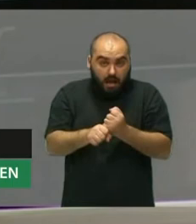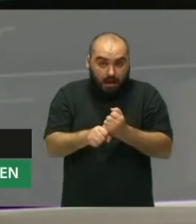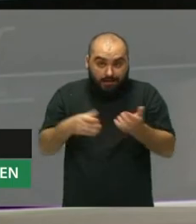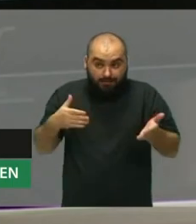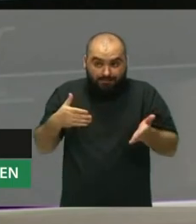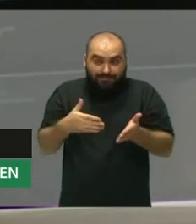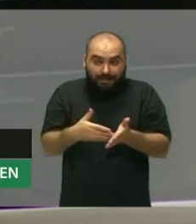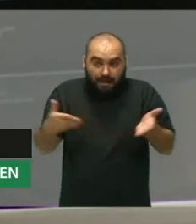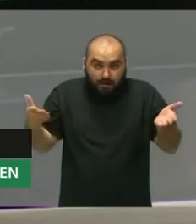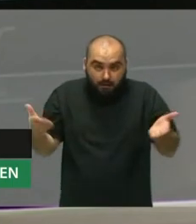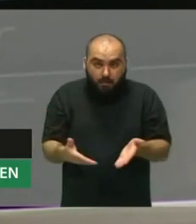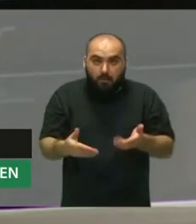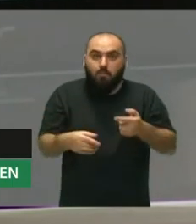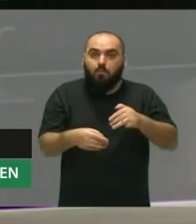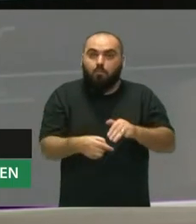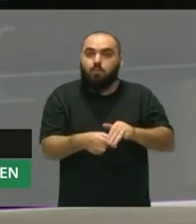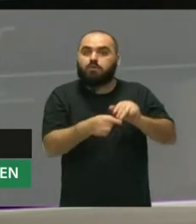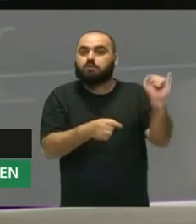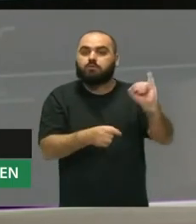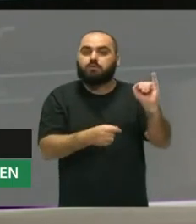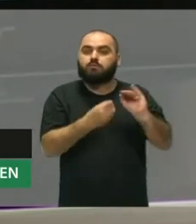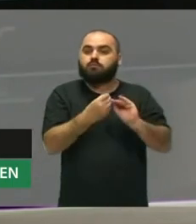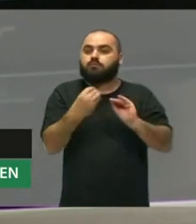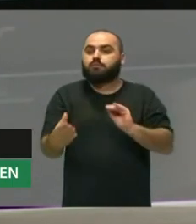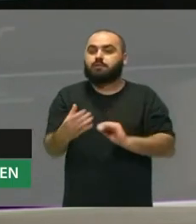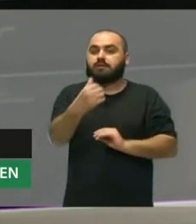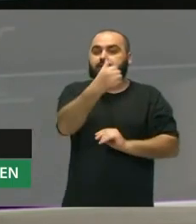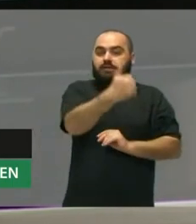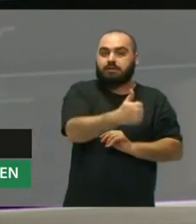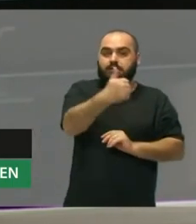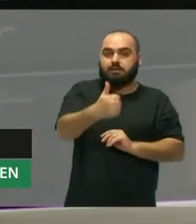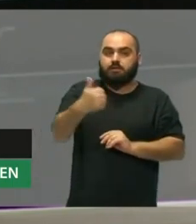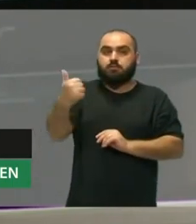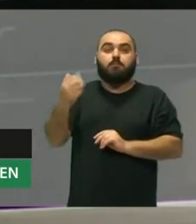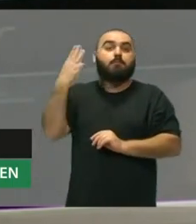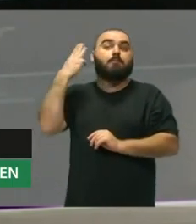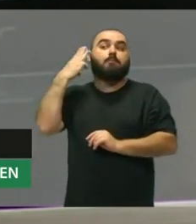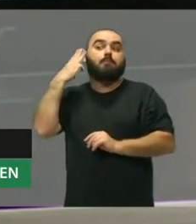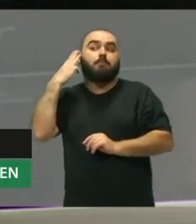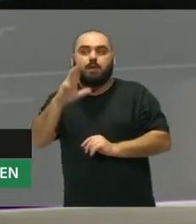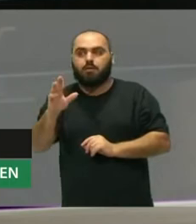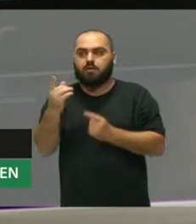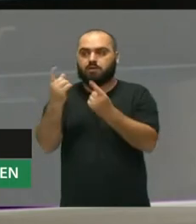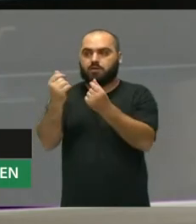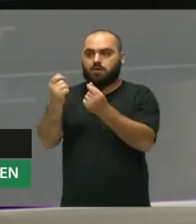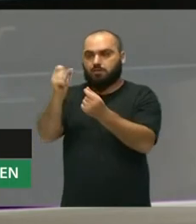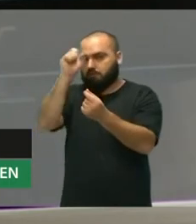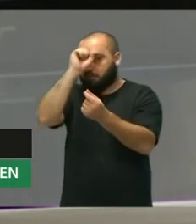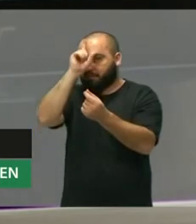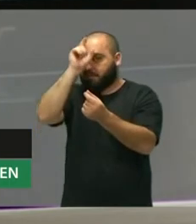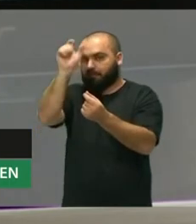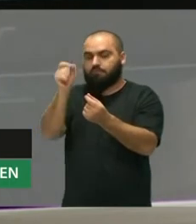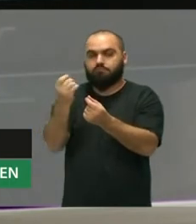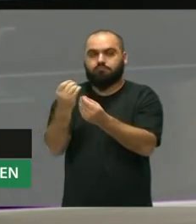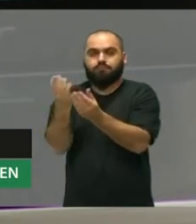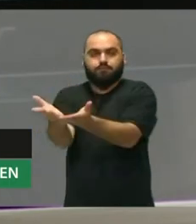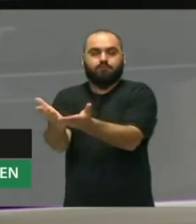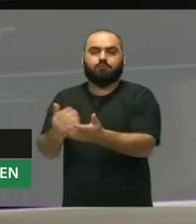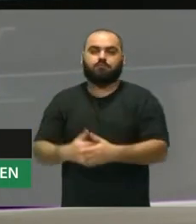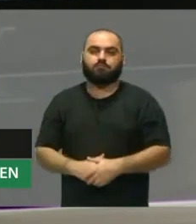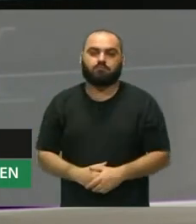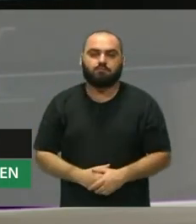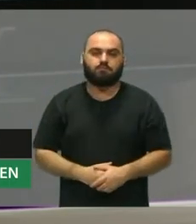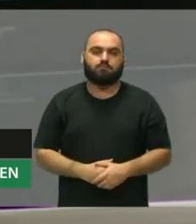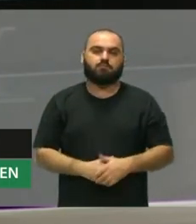agora, o município de Itajaí repassou 111 milhões ao Marieta. O Marieta é o